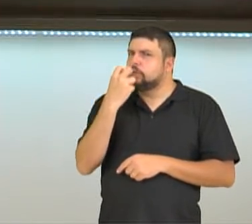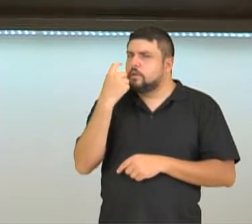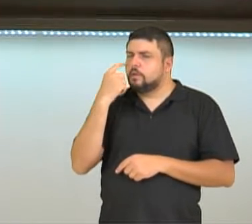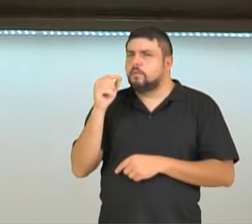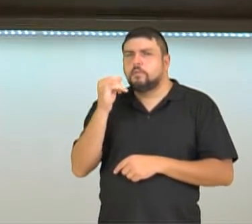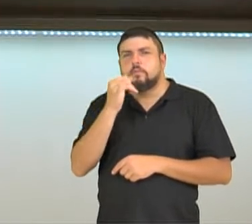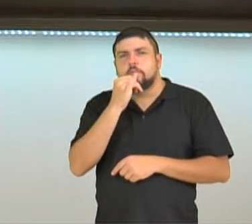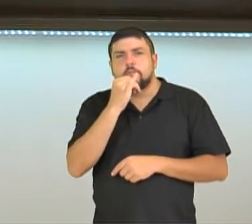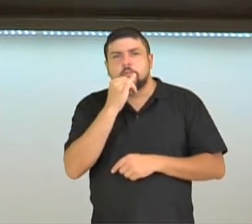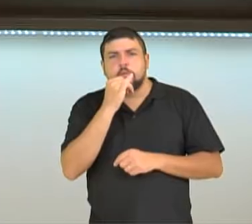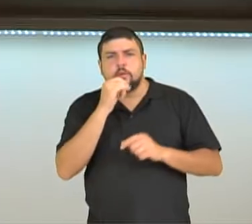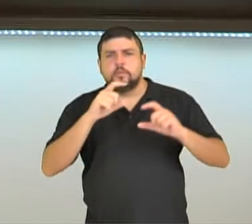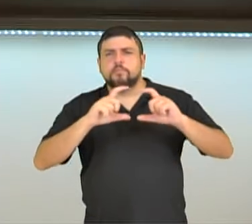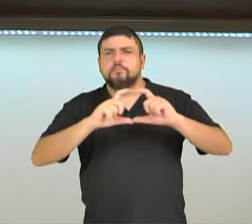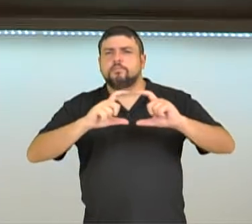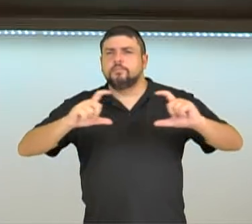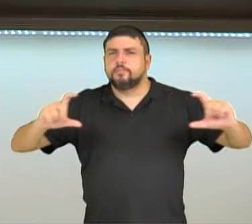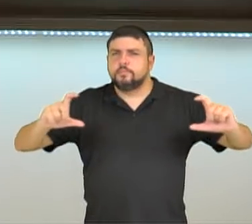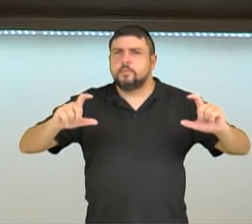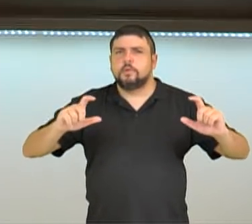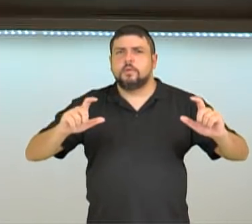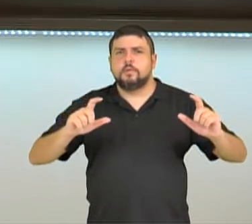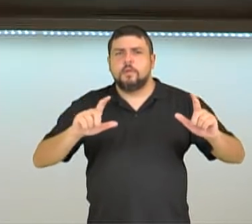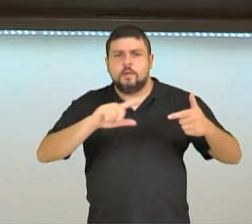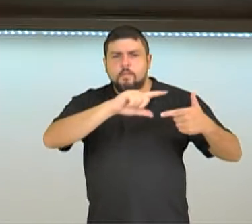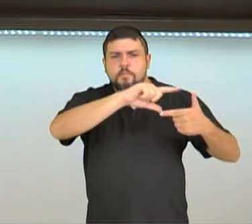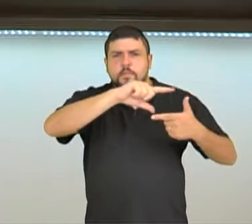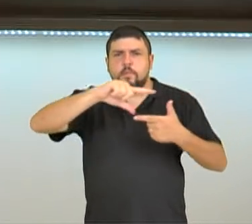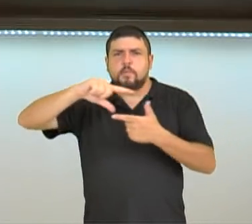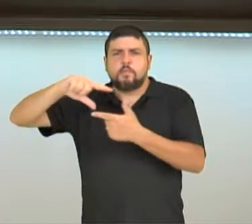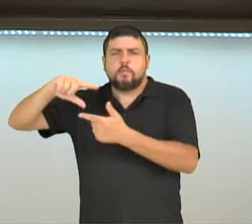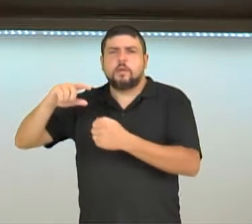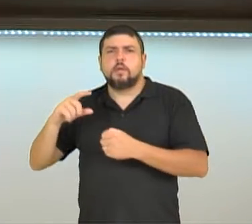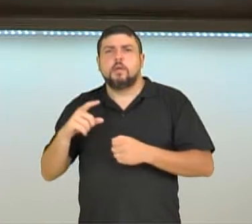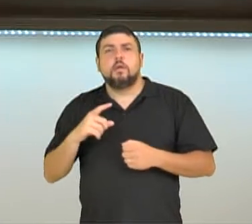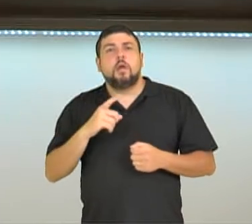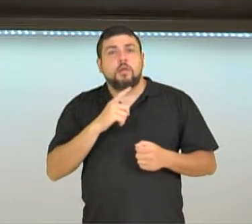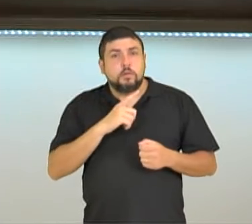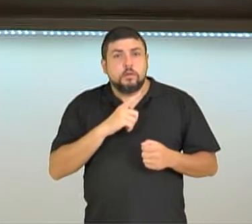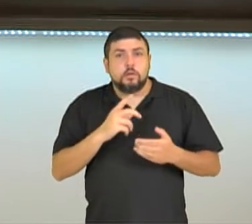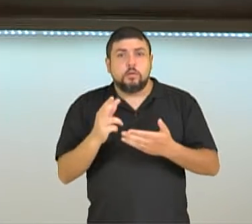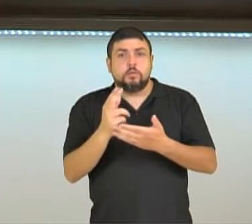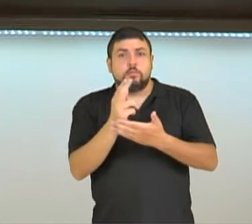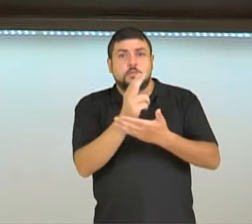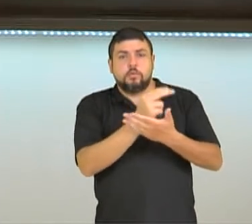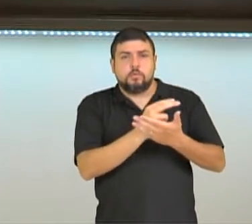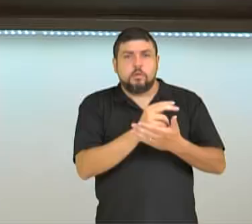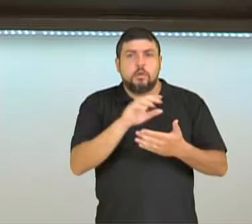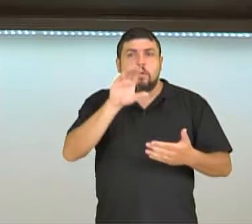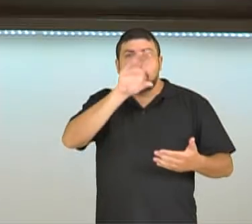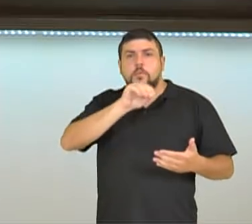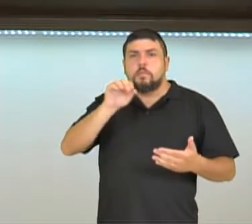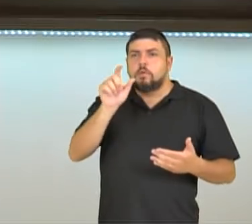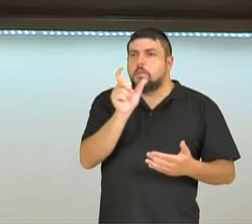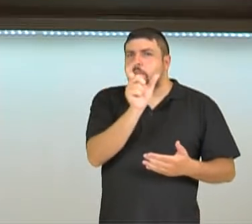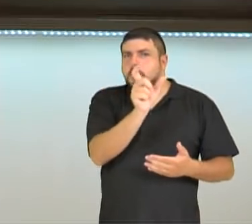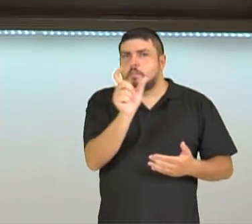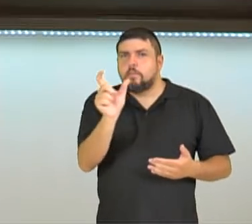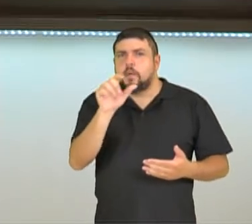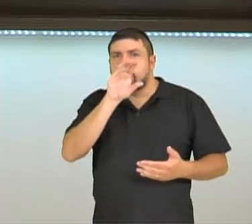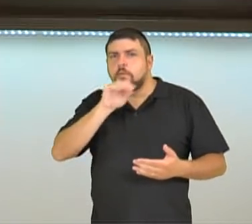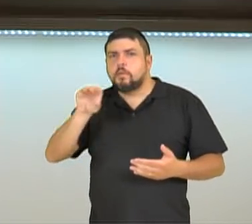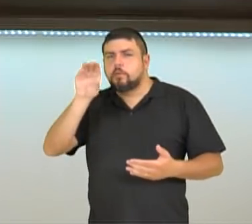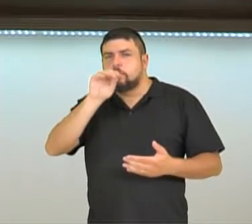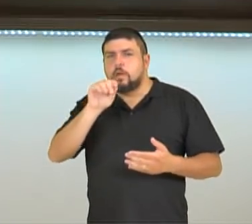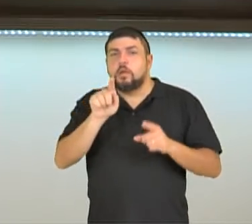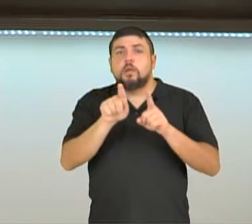uma tirinha, uma charge, sim, ele é composto de palavras, as falas das personagens e